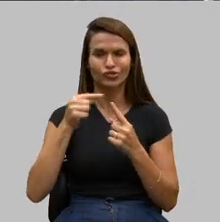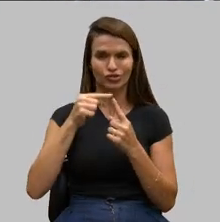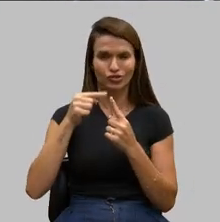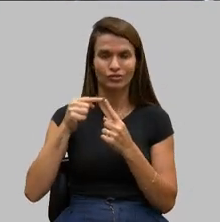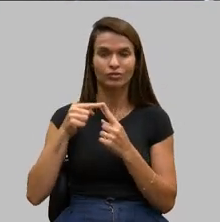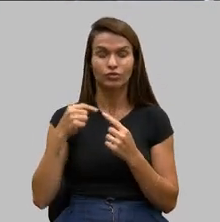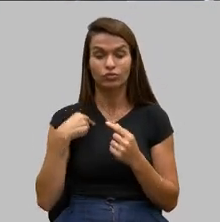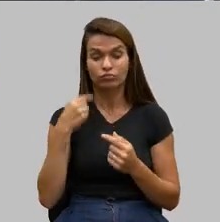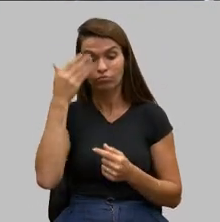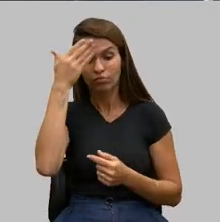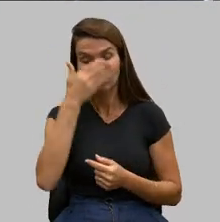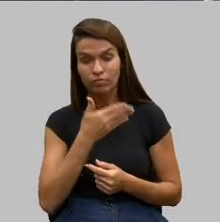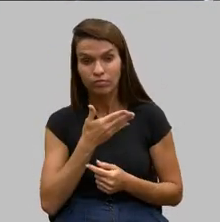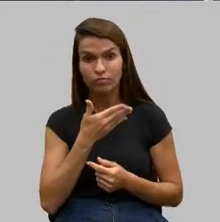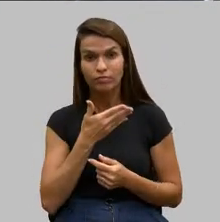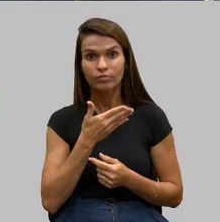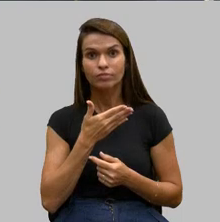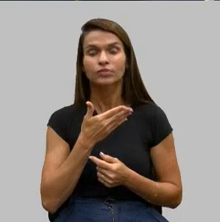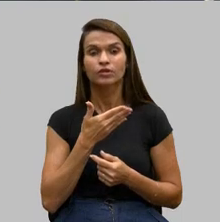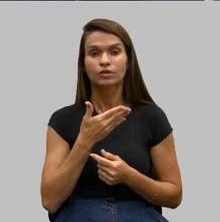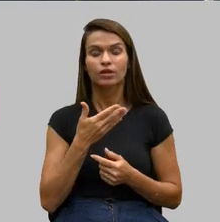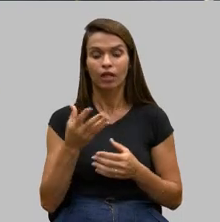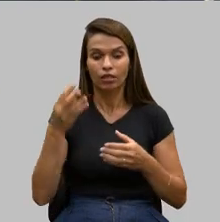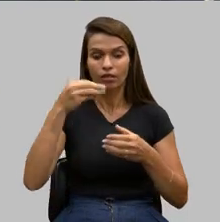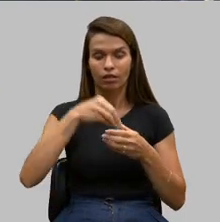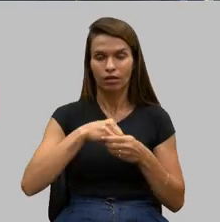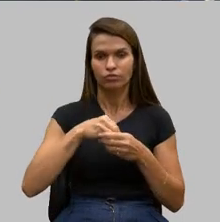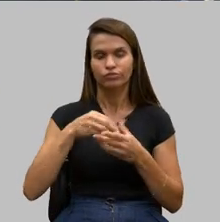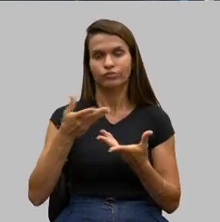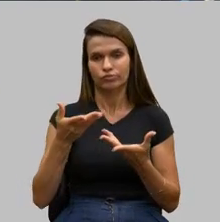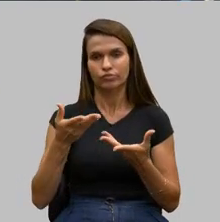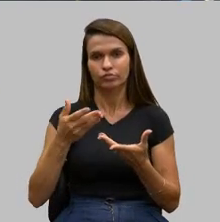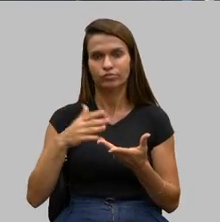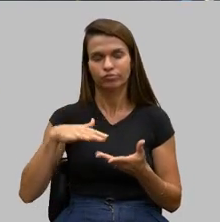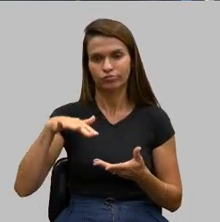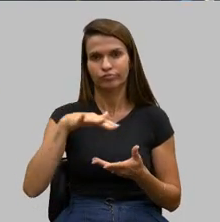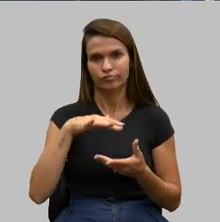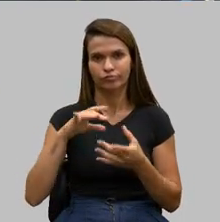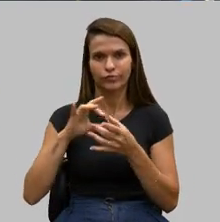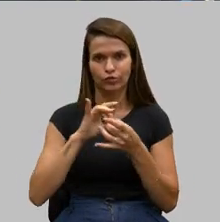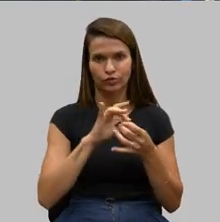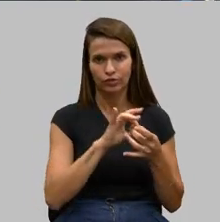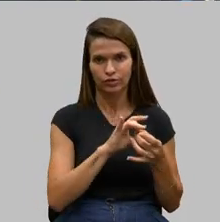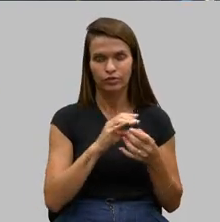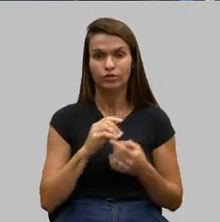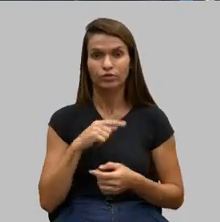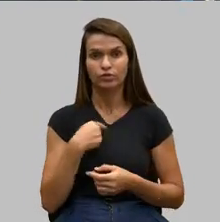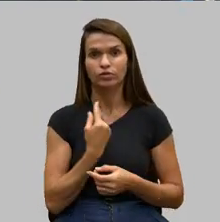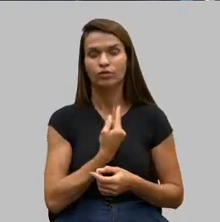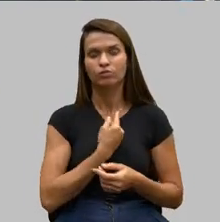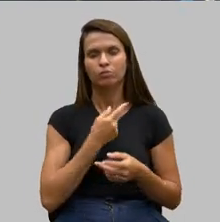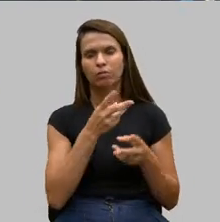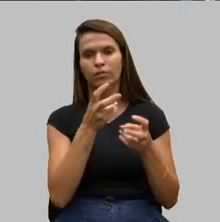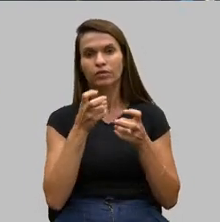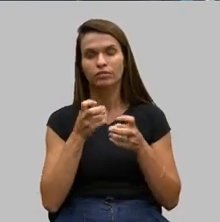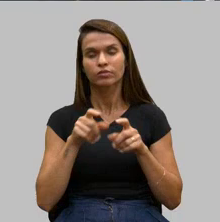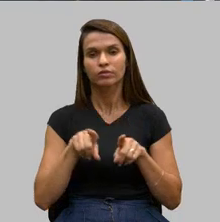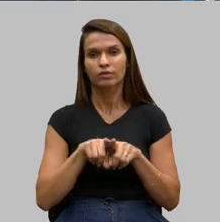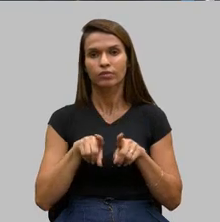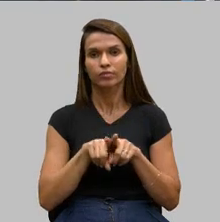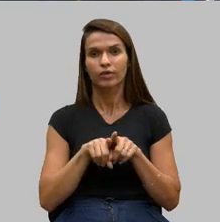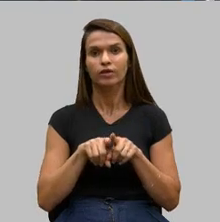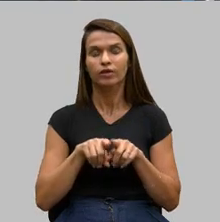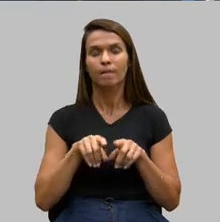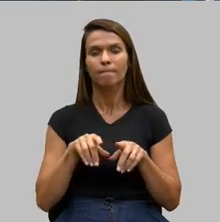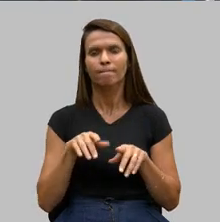gente presencia dentro desse contexto e nós também constatamos que